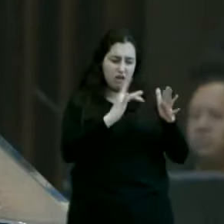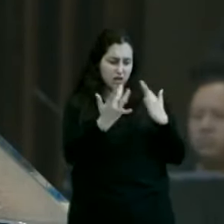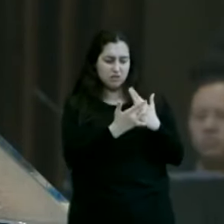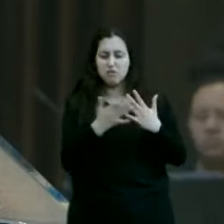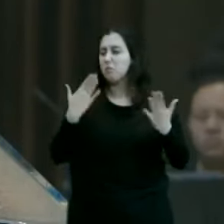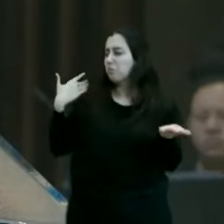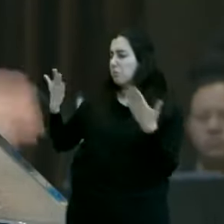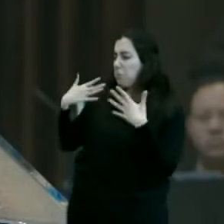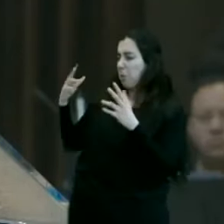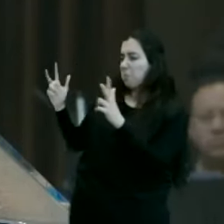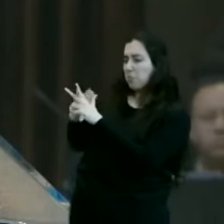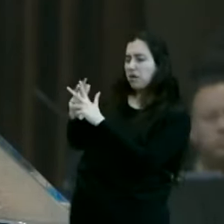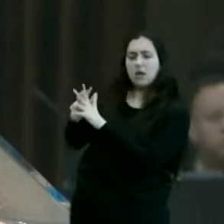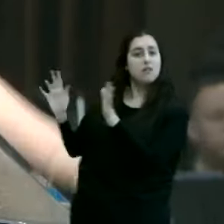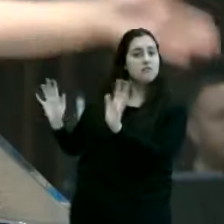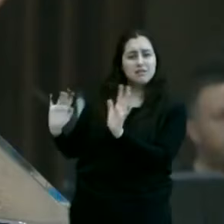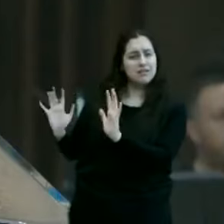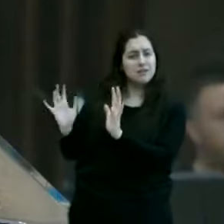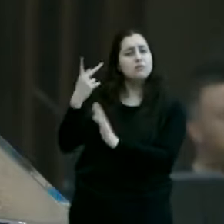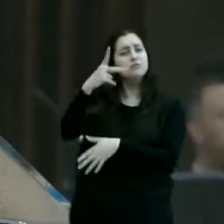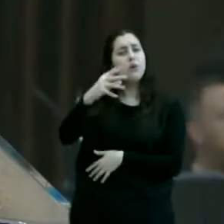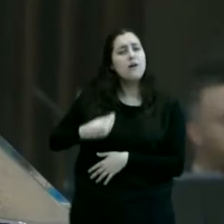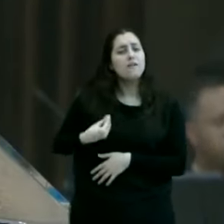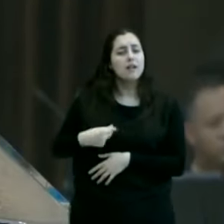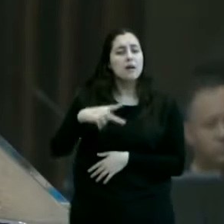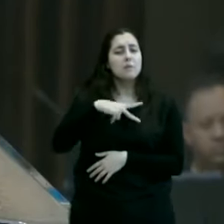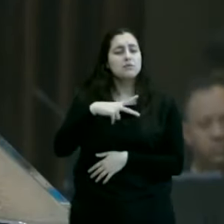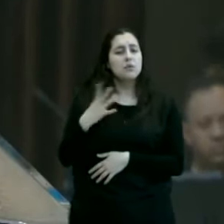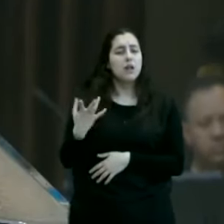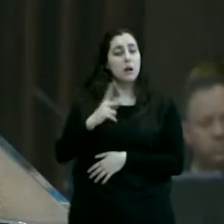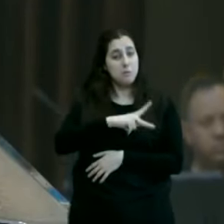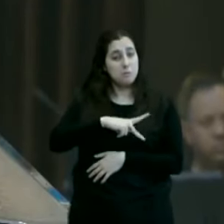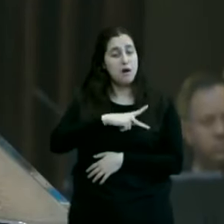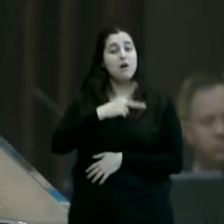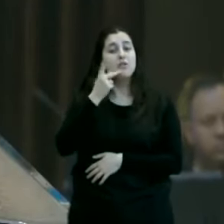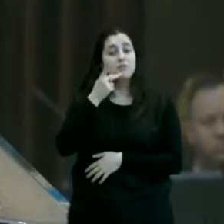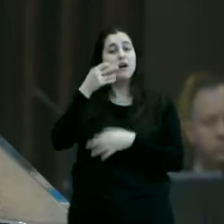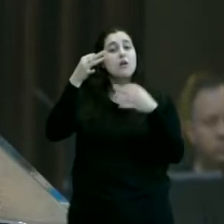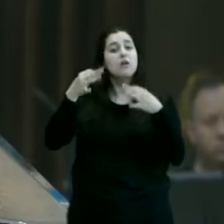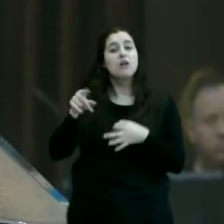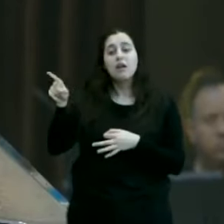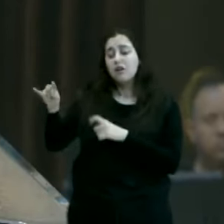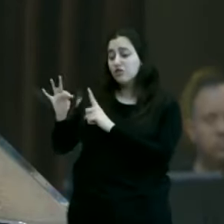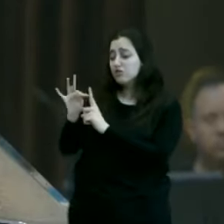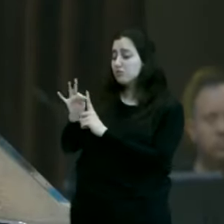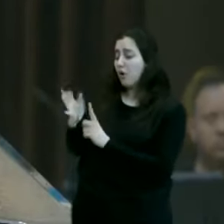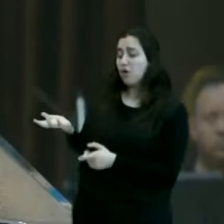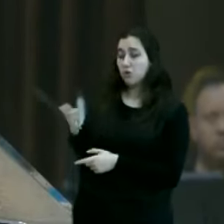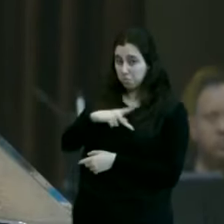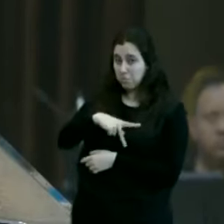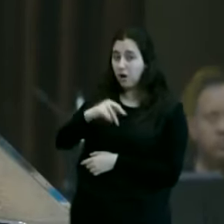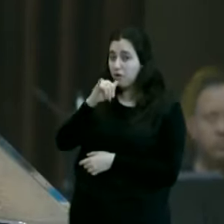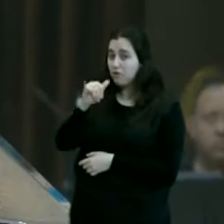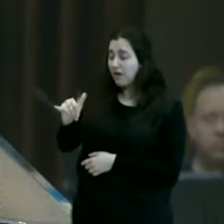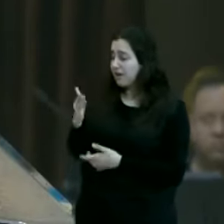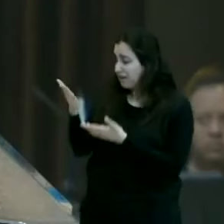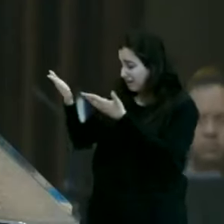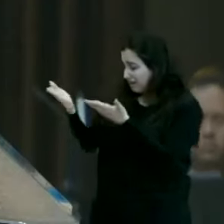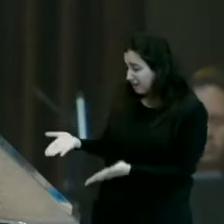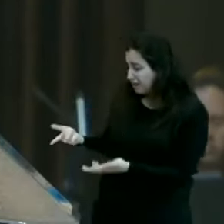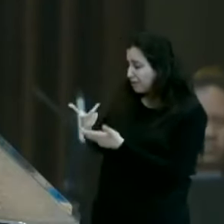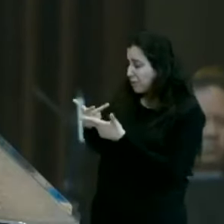com as pessoas, não, queridos. O apóstolo Paulo fala tão certo para Timóteo: nada